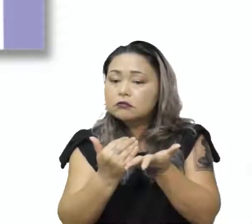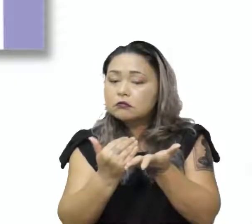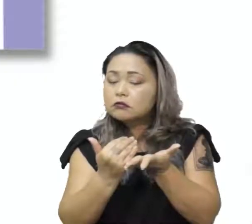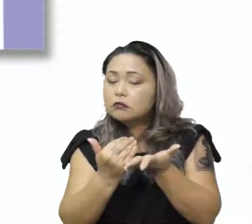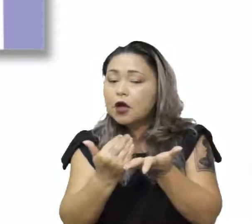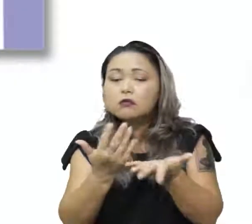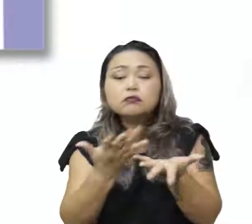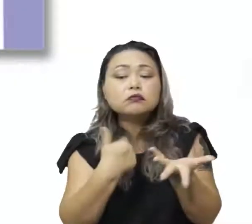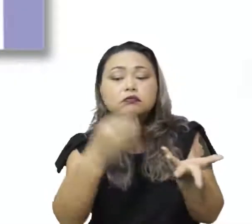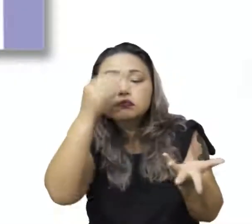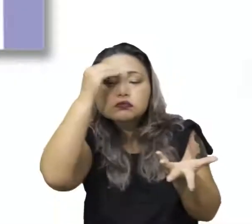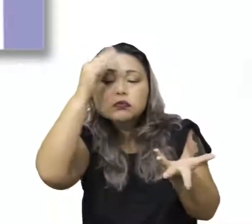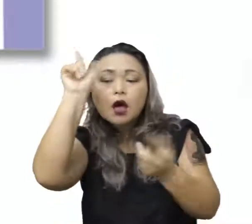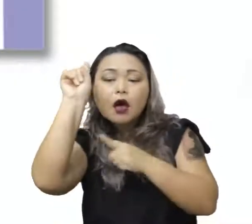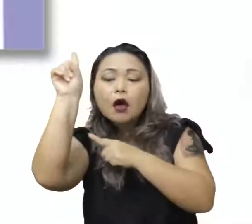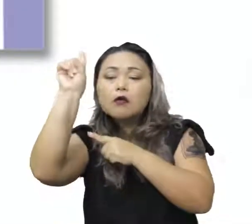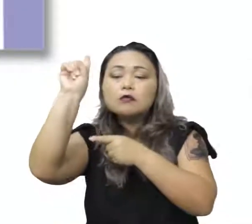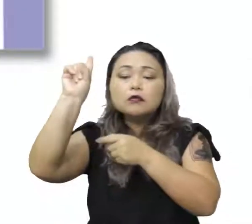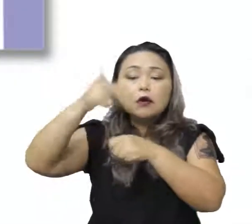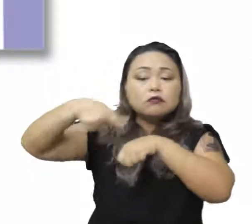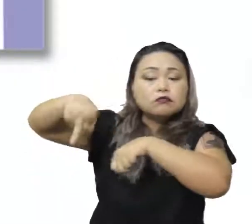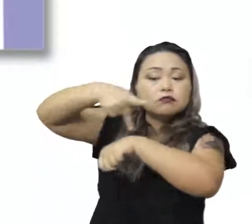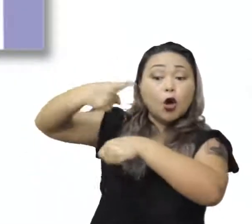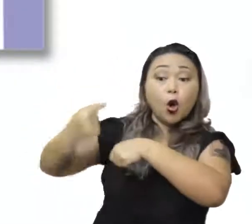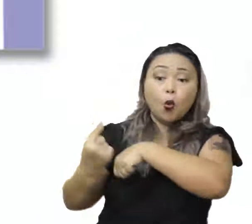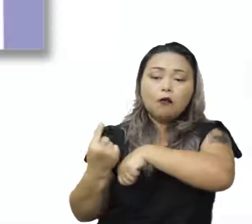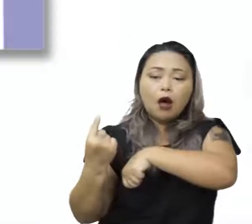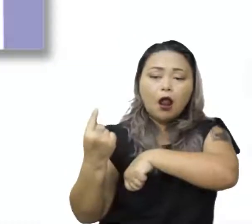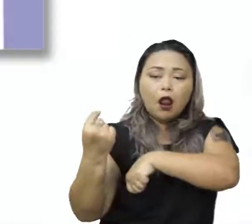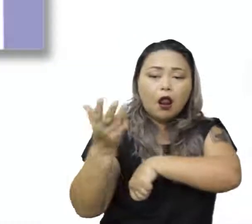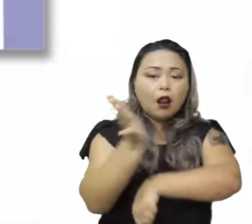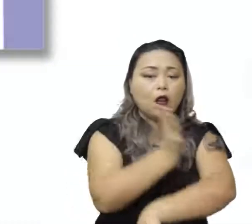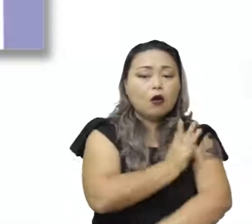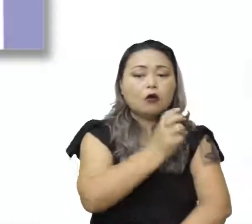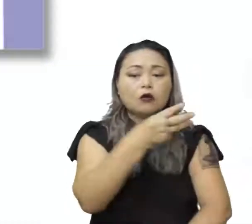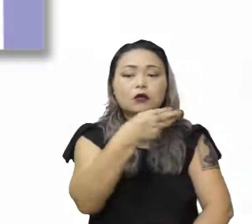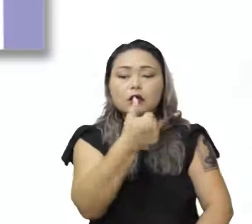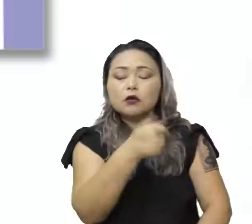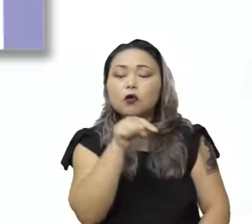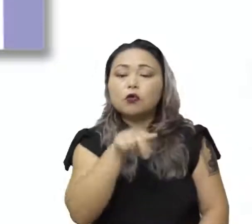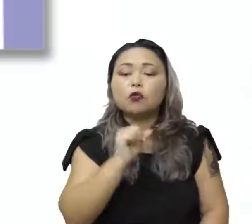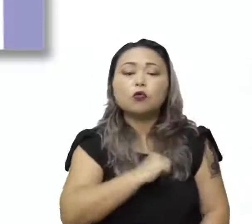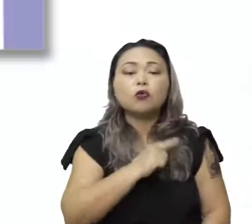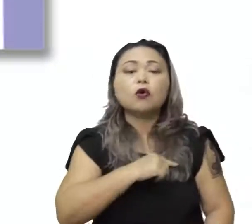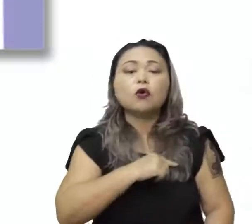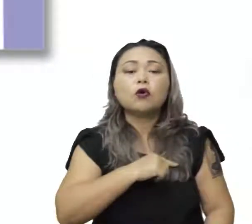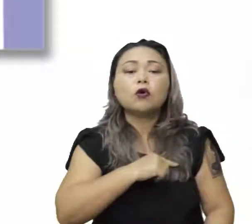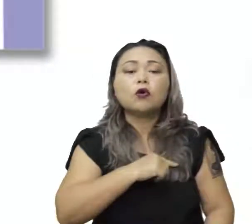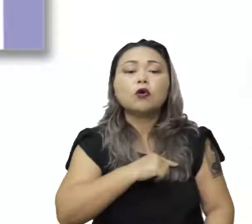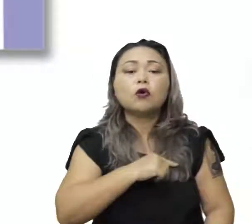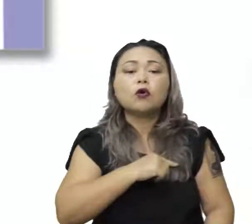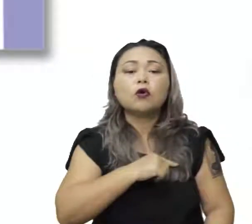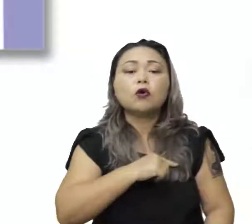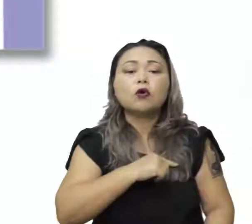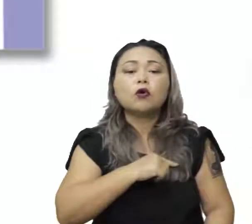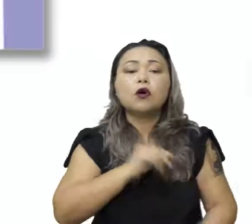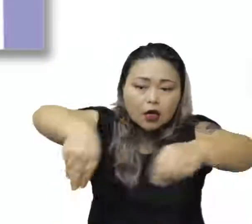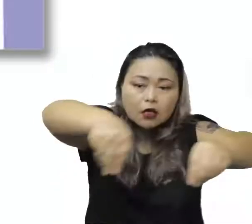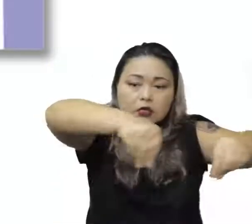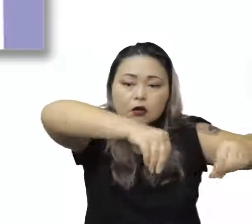esse conhecimento sobre as potências econômicas, tá? Aula 31.1, Estados Unidos, a formação